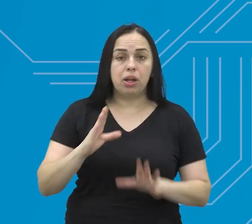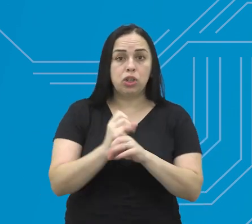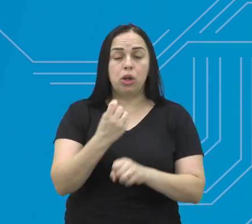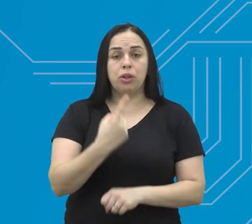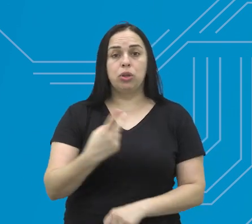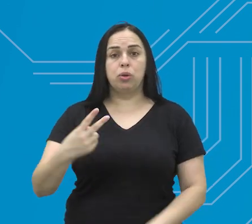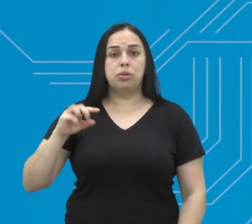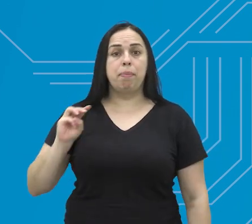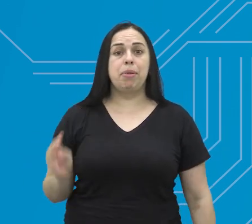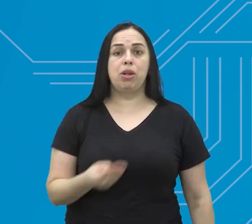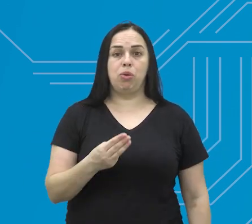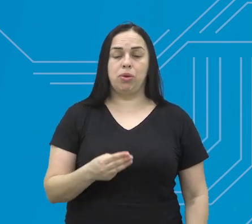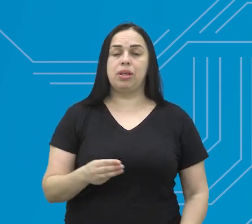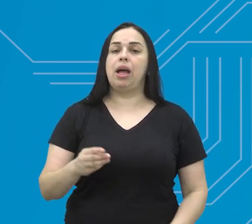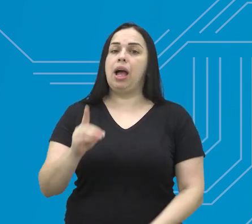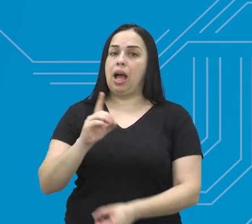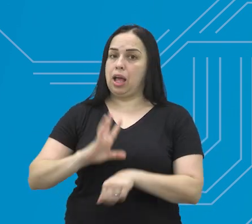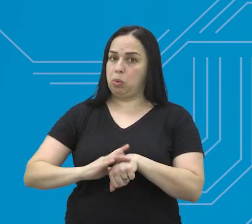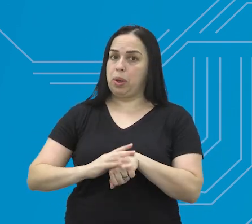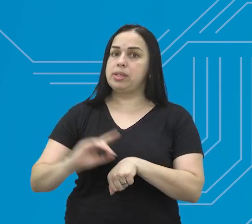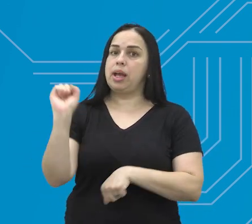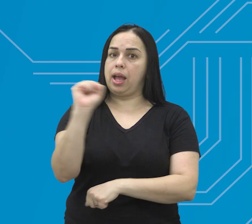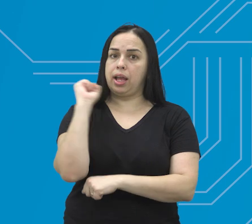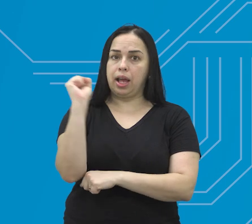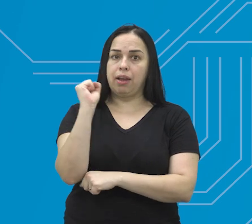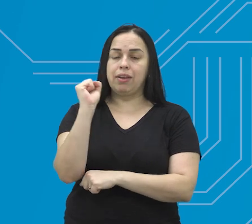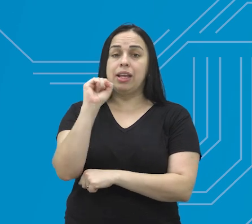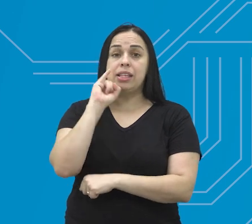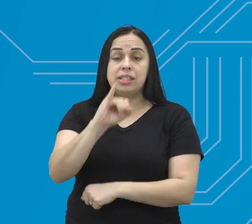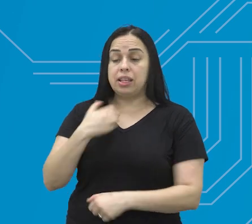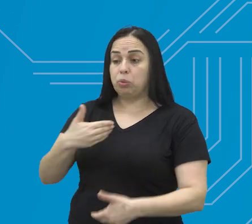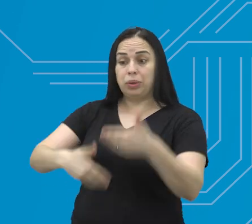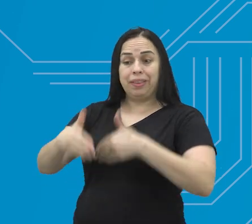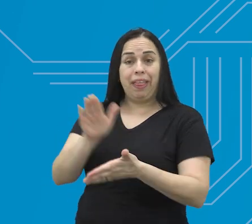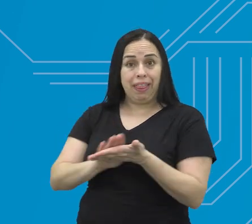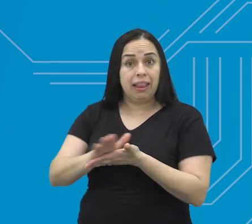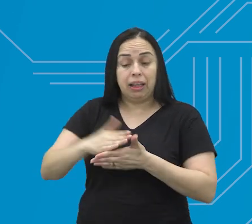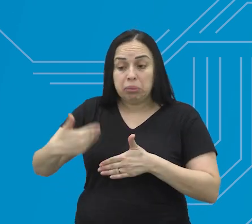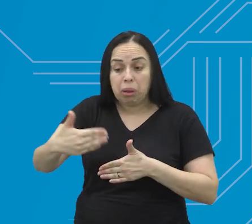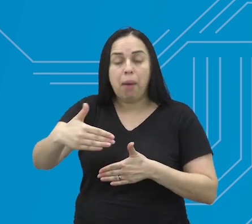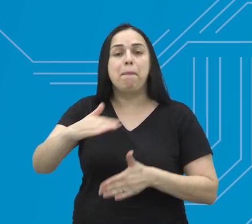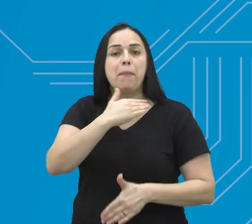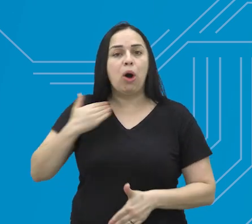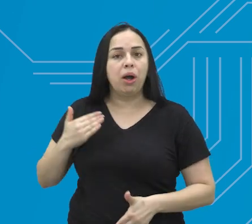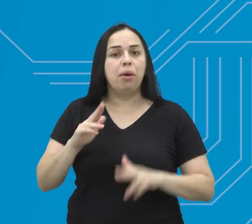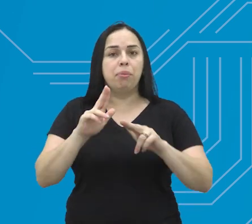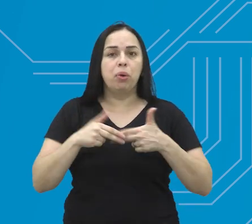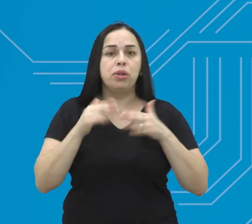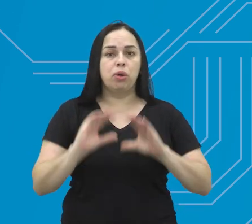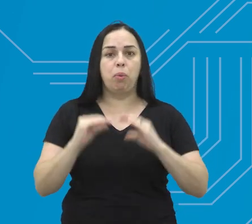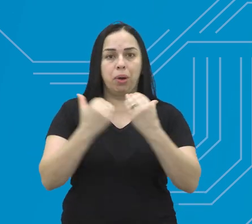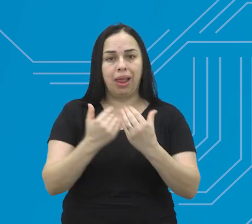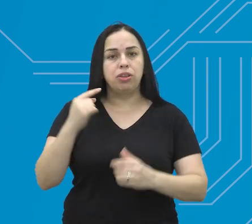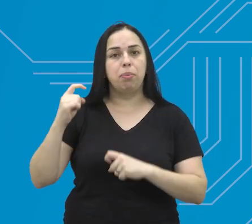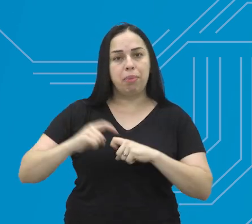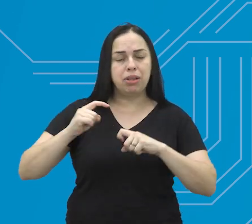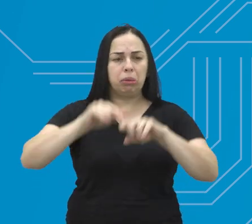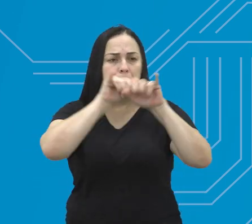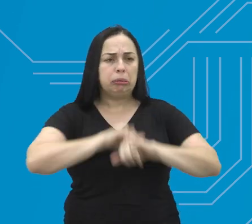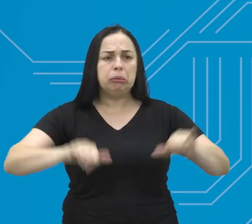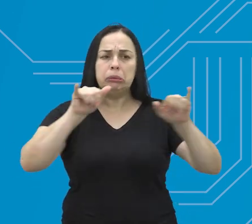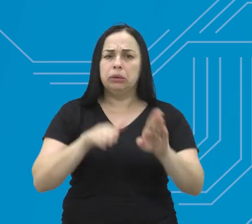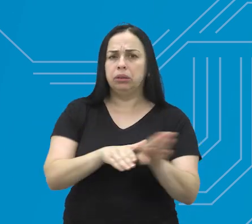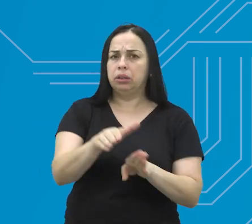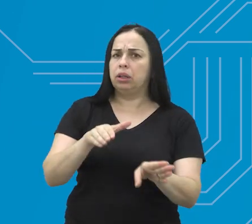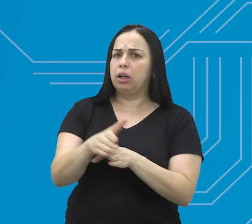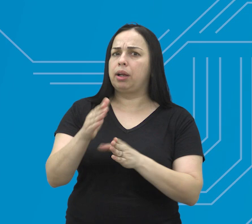de pessoas. A doença é grave e, sem tratamento, pode até matar. Por isso, a comunidade médica alerta para